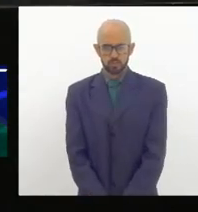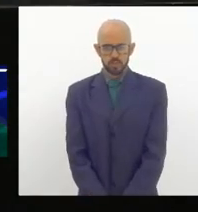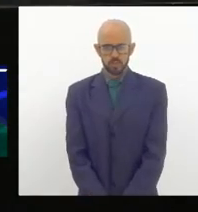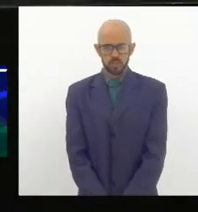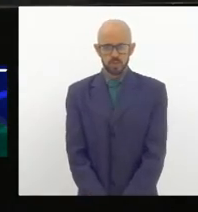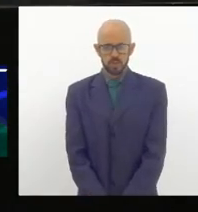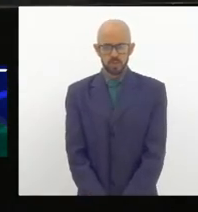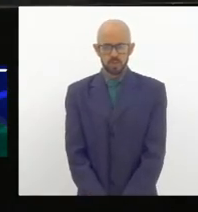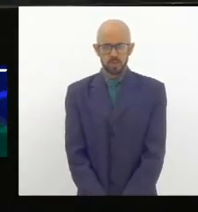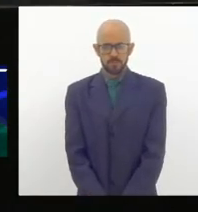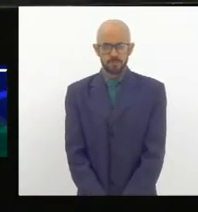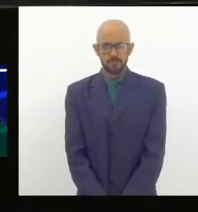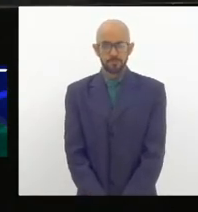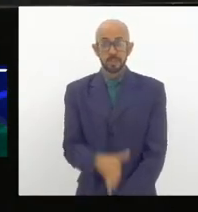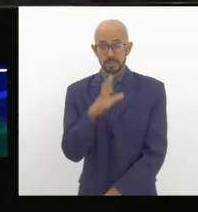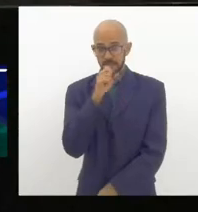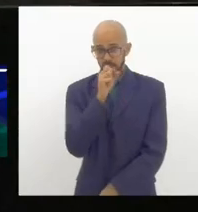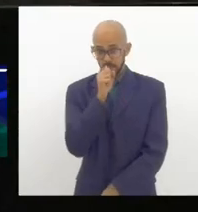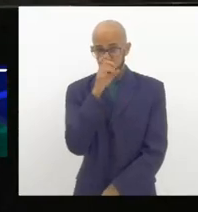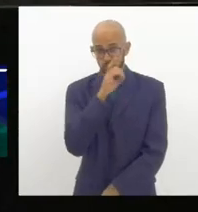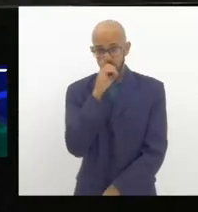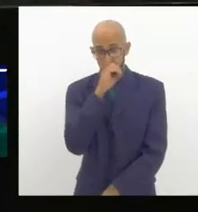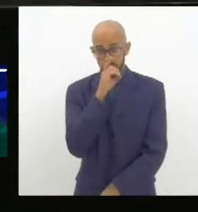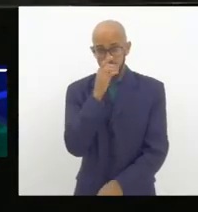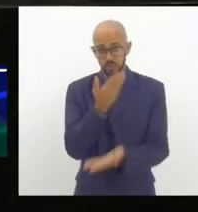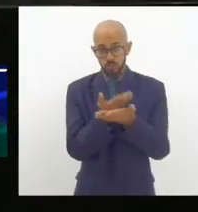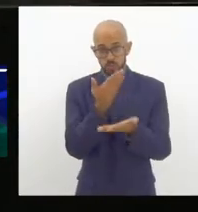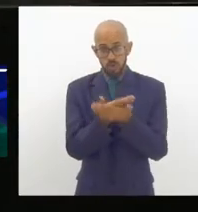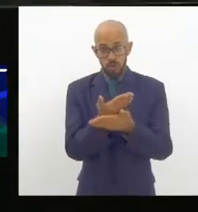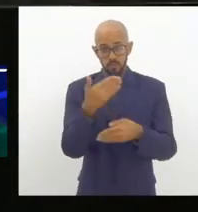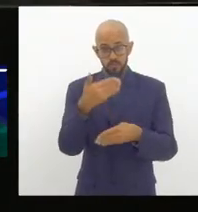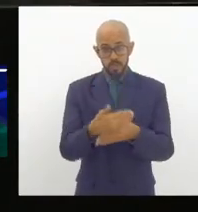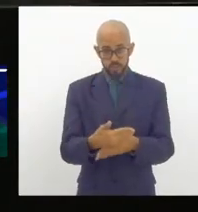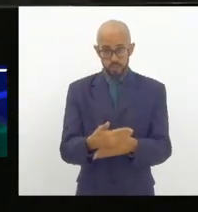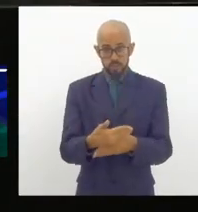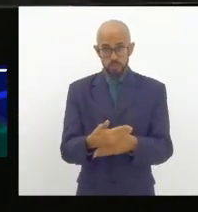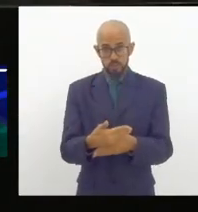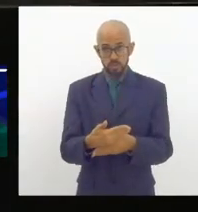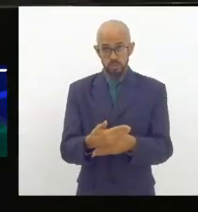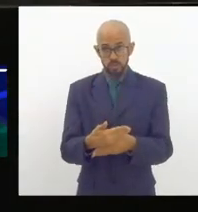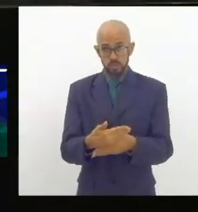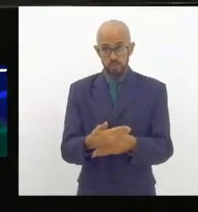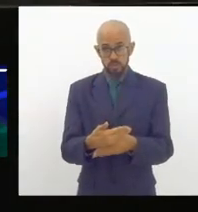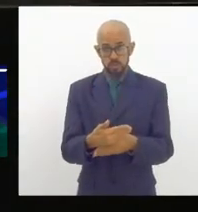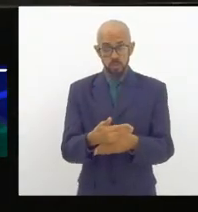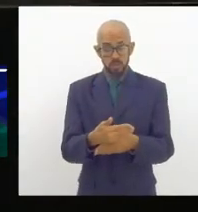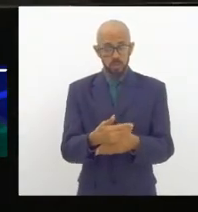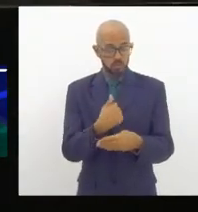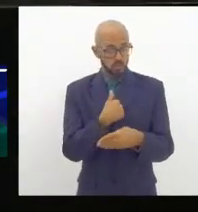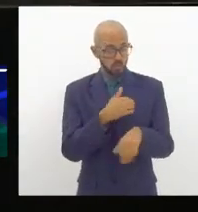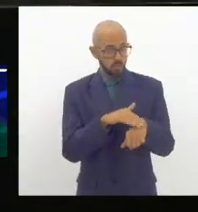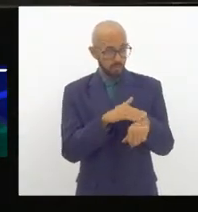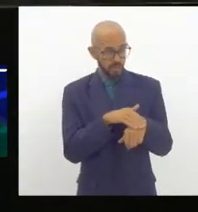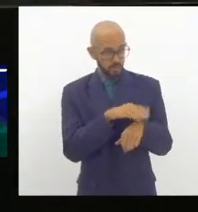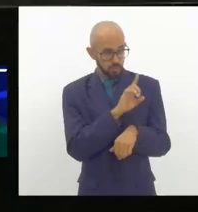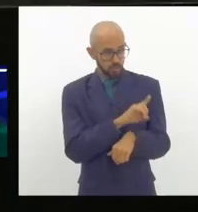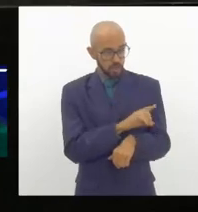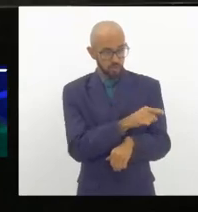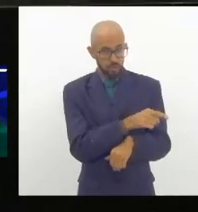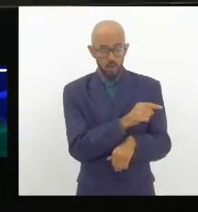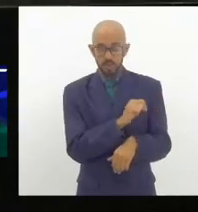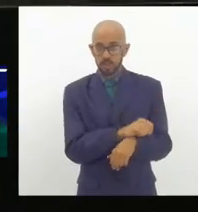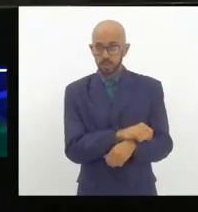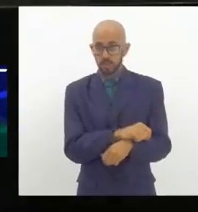quando chega final de semana que as escolas estão fechadas e eu tenho conversado com muitas diretor de escola sobre isso já até